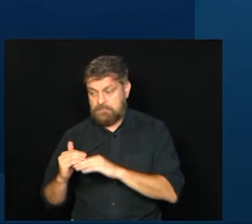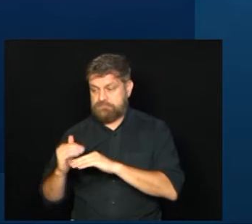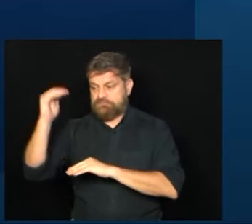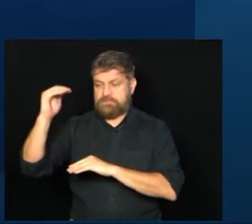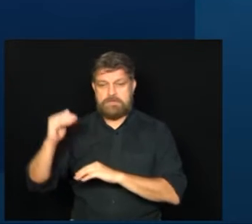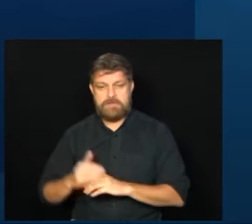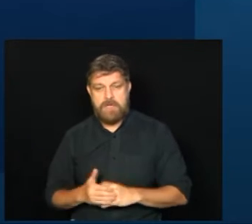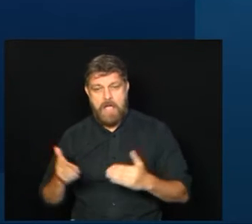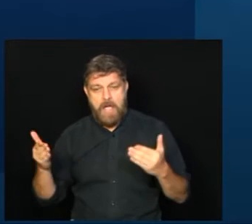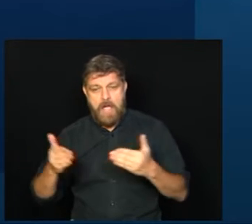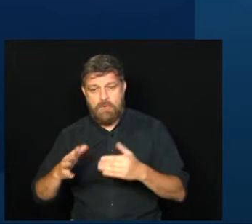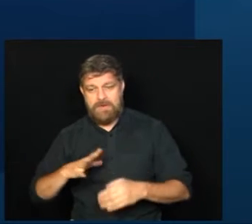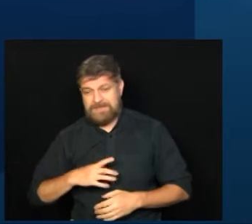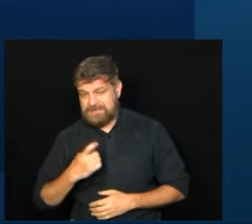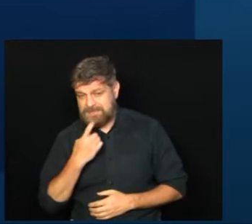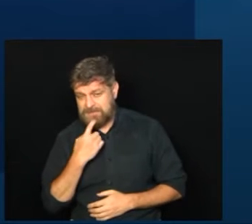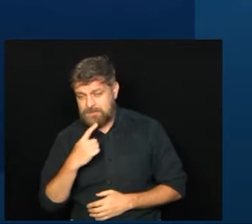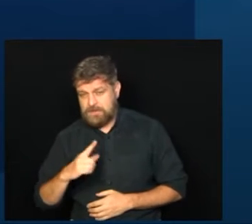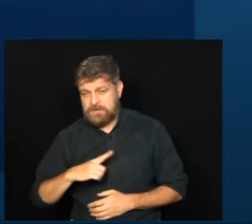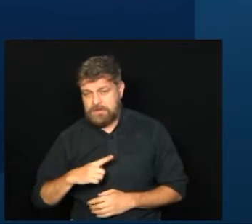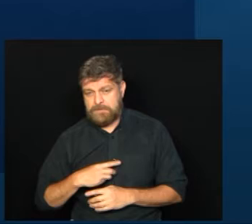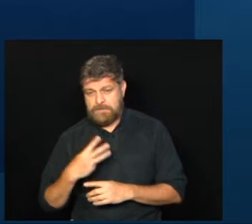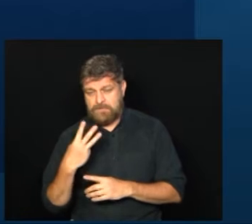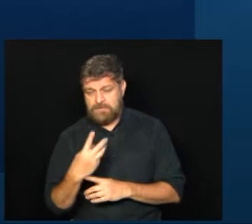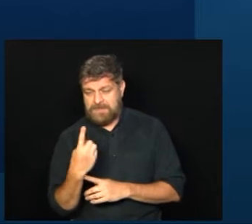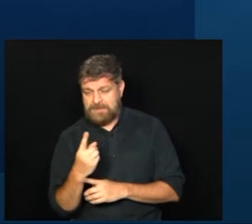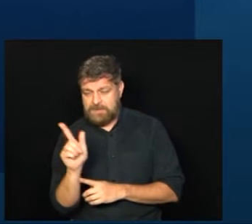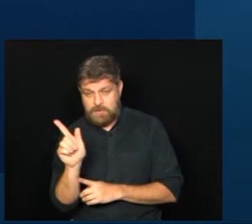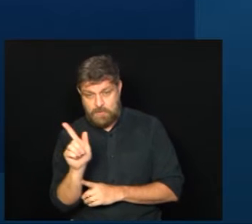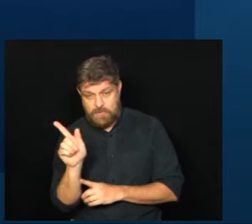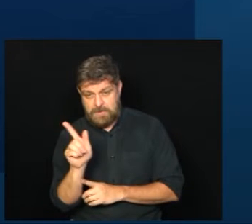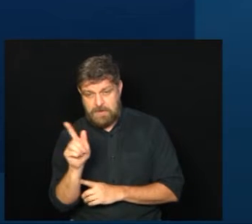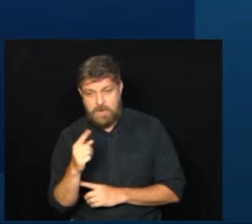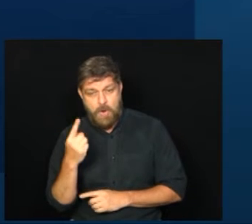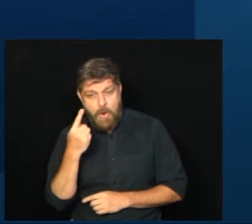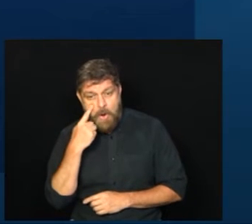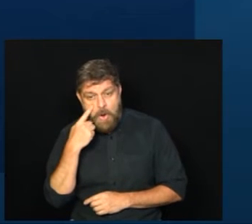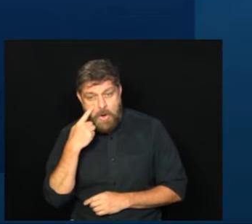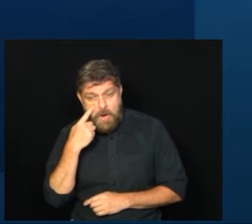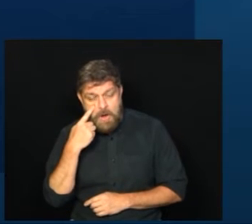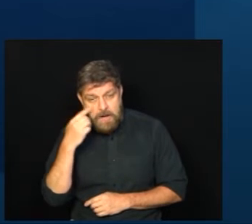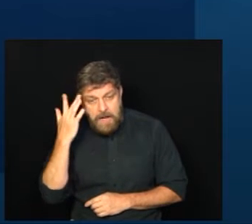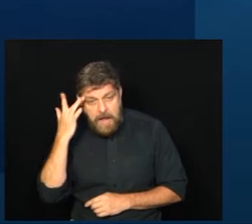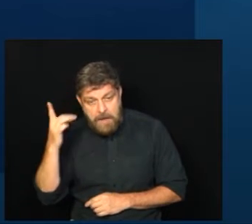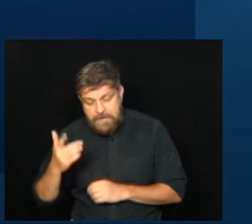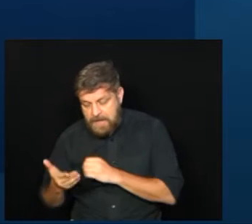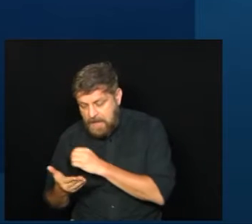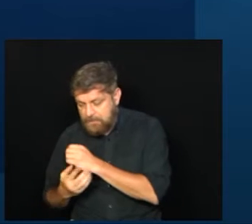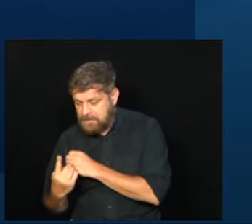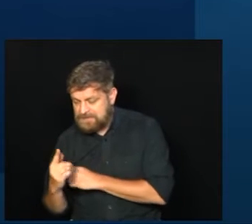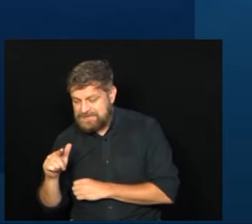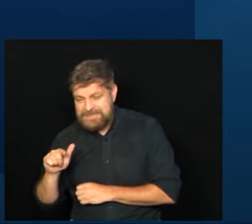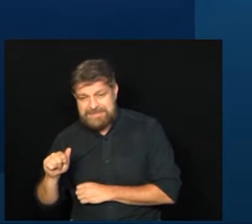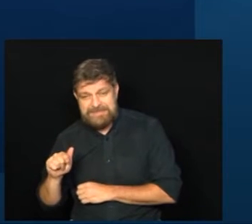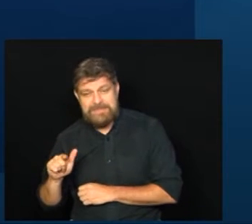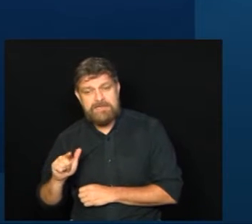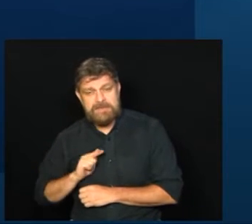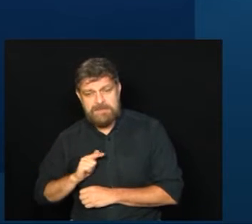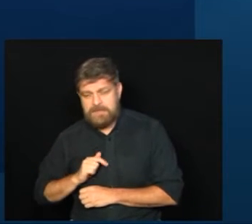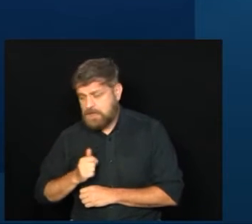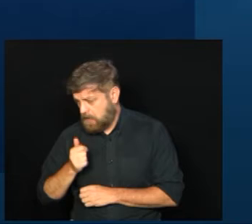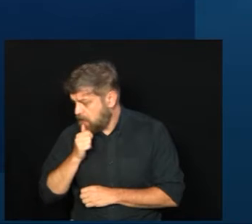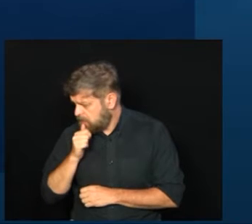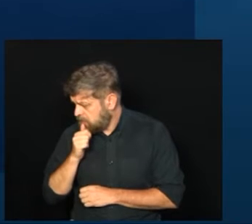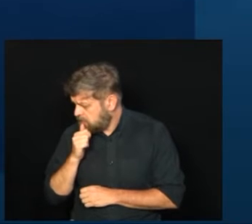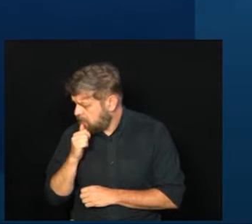neste momento aqui na cidade de Campinas, 31 graus, e olha só amanhã, mínima de 17, ainda alta, né, para o